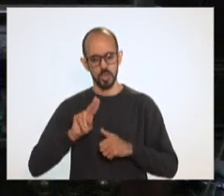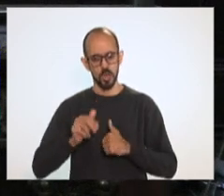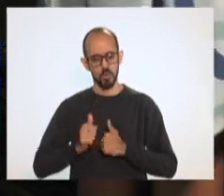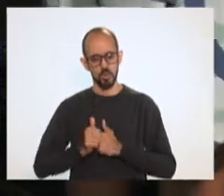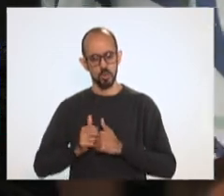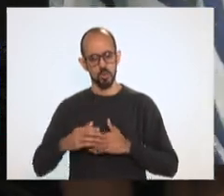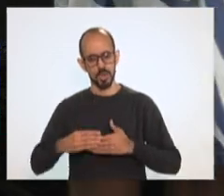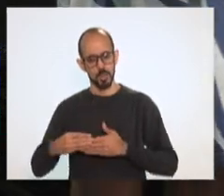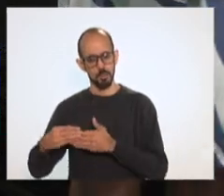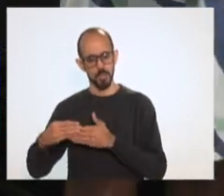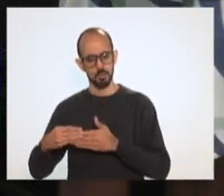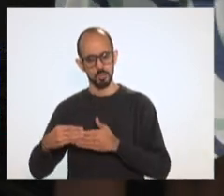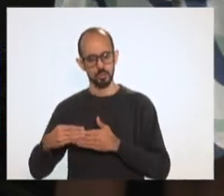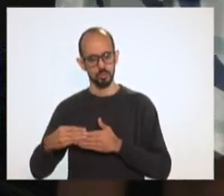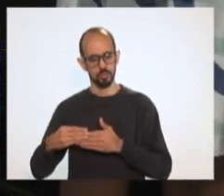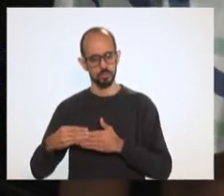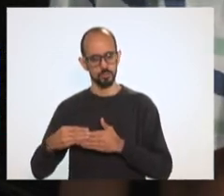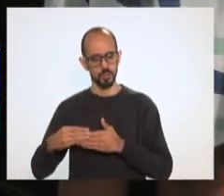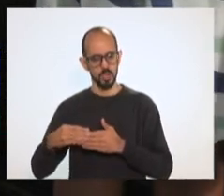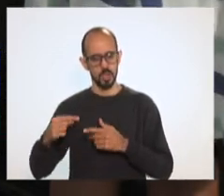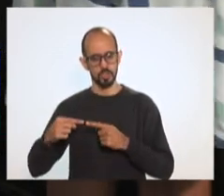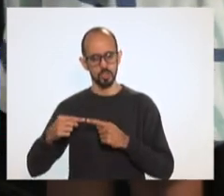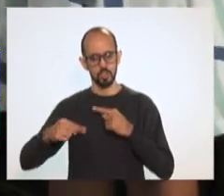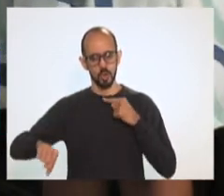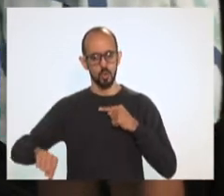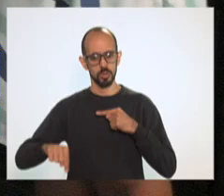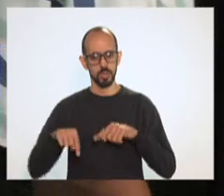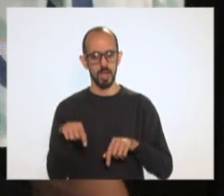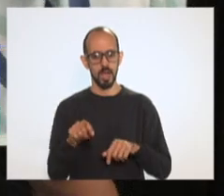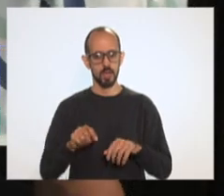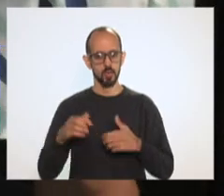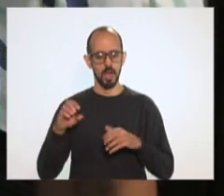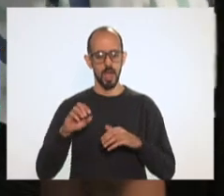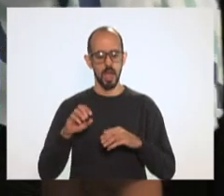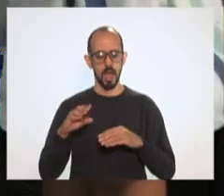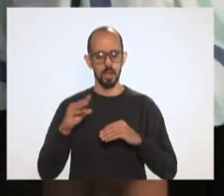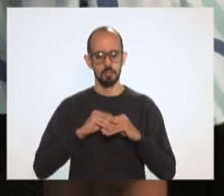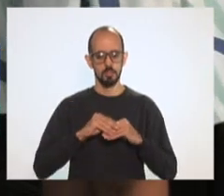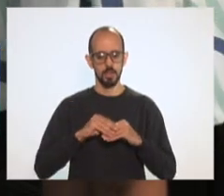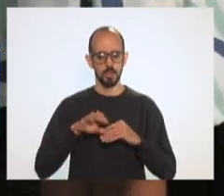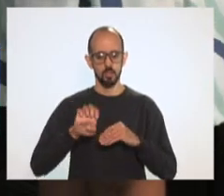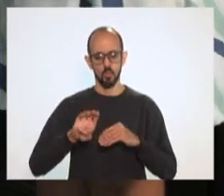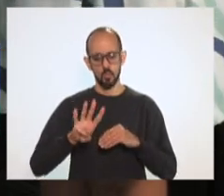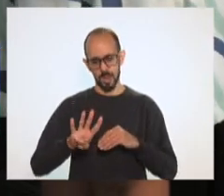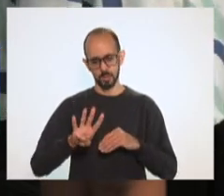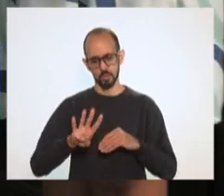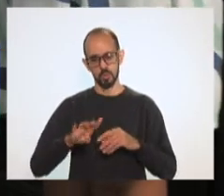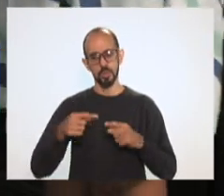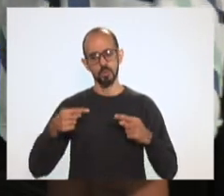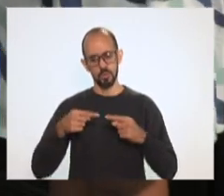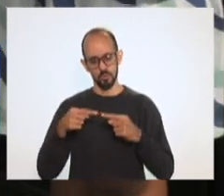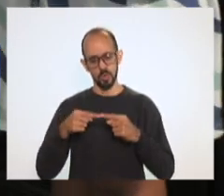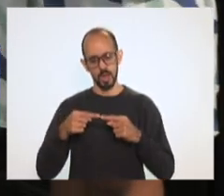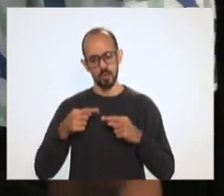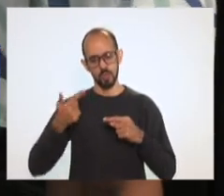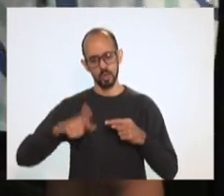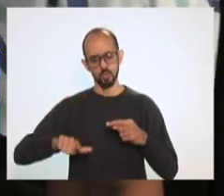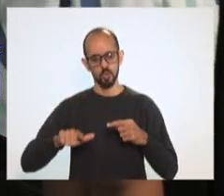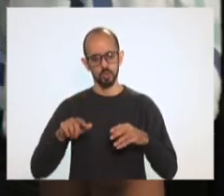parecer da cddm é contrário a emenda 4 e favorável às outras emendas é